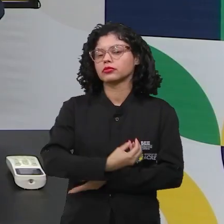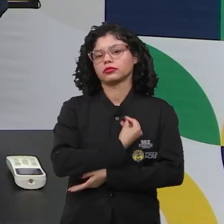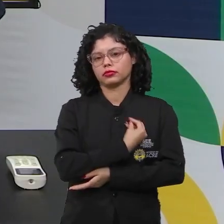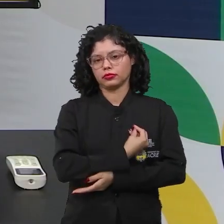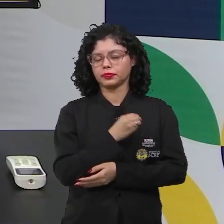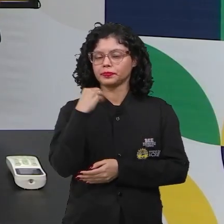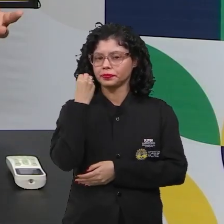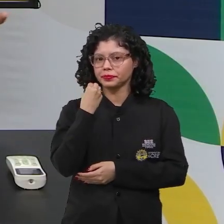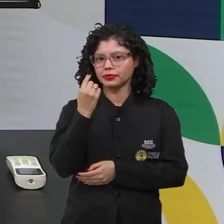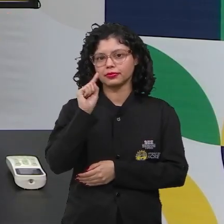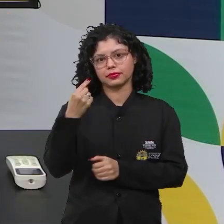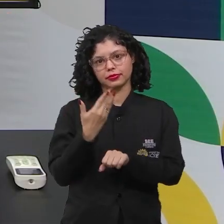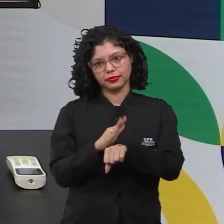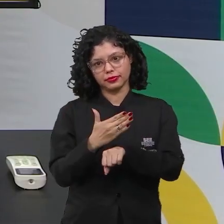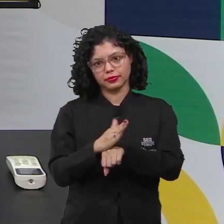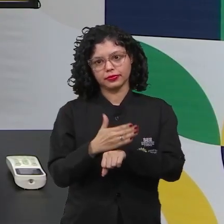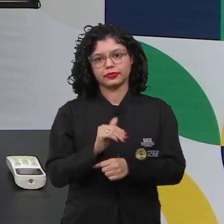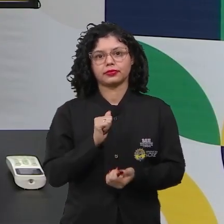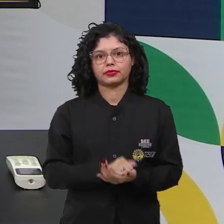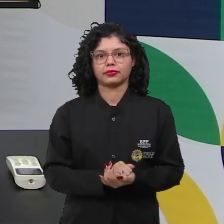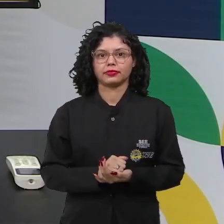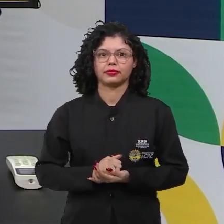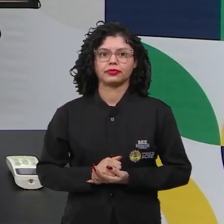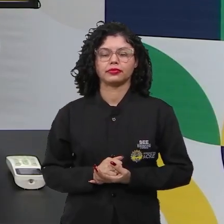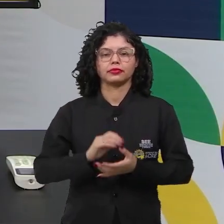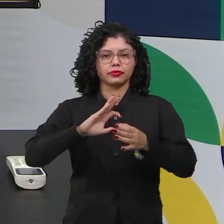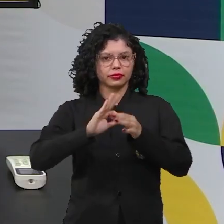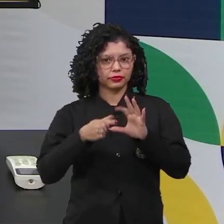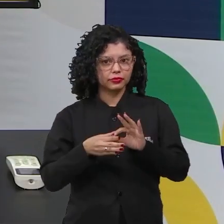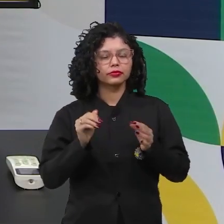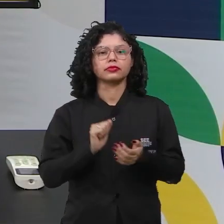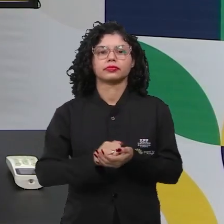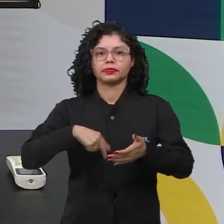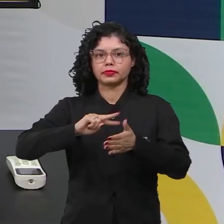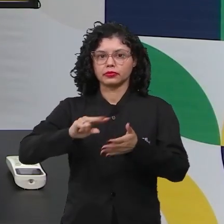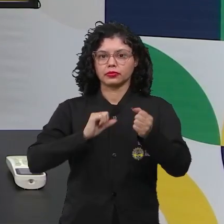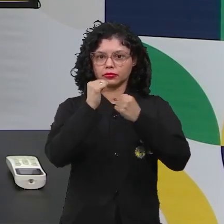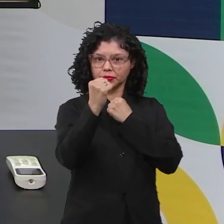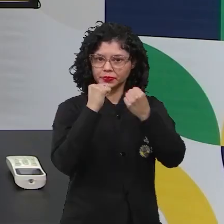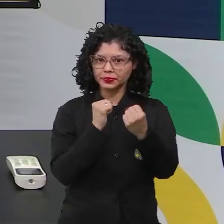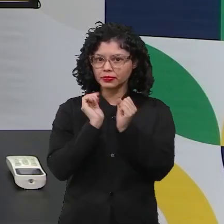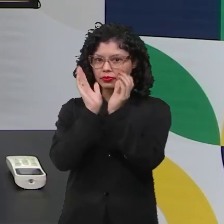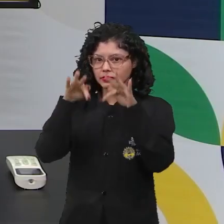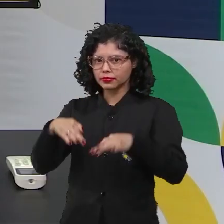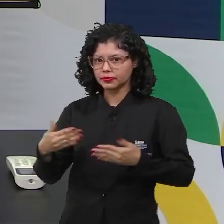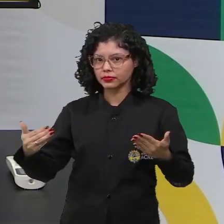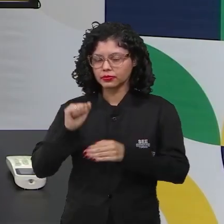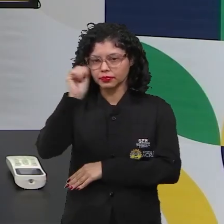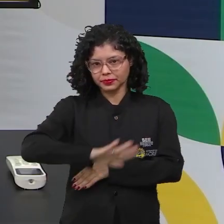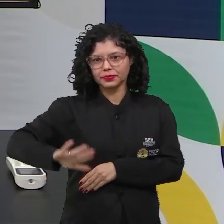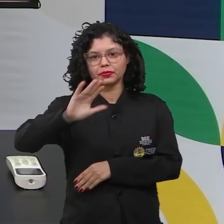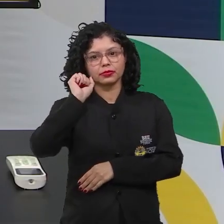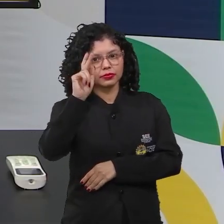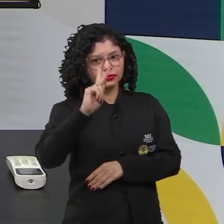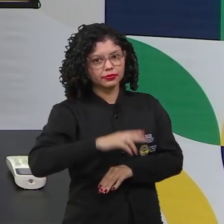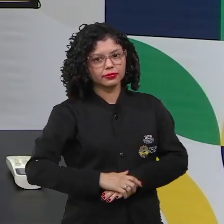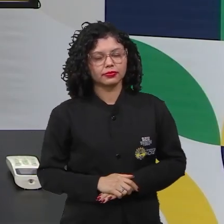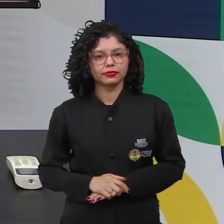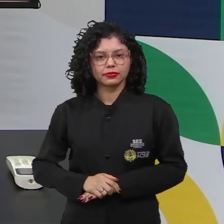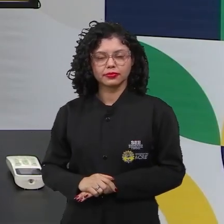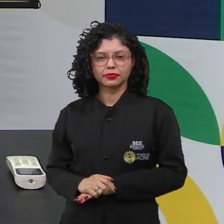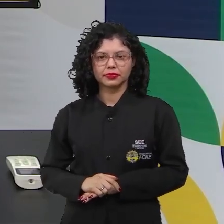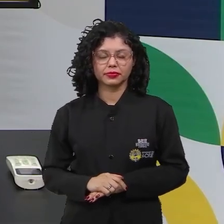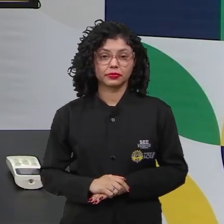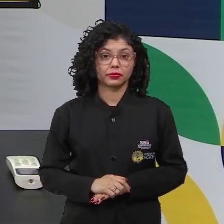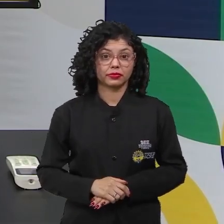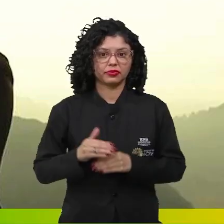e a experiência daquelas práticas que se propunham ali dentro do contexto, seja dança, luta, enfim, essas modalidades de forma geral. Ok?